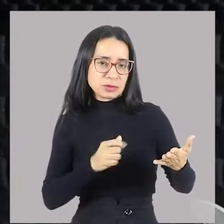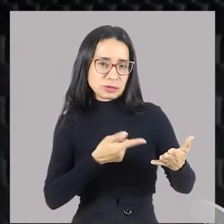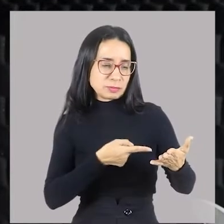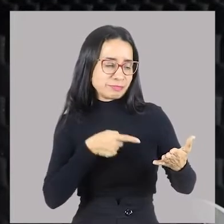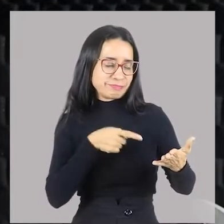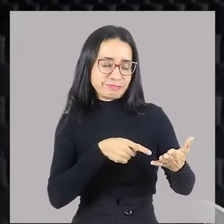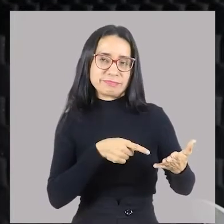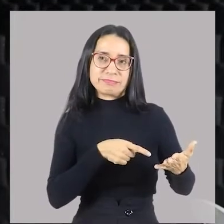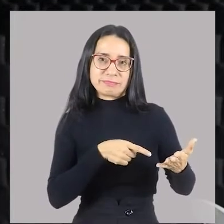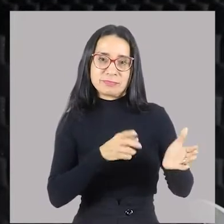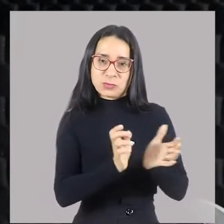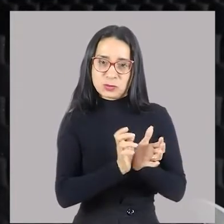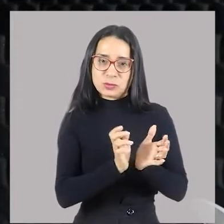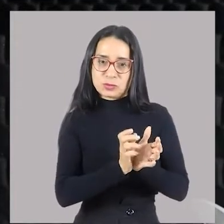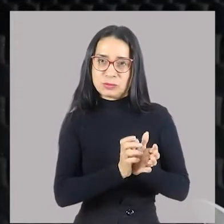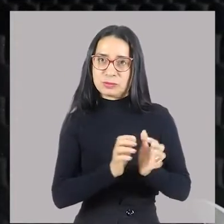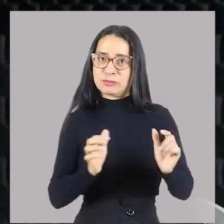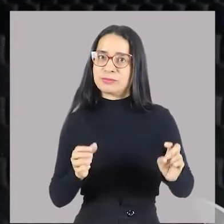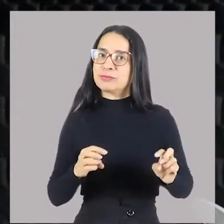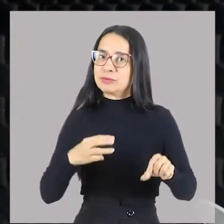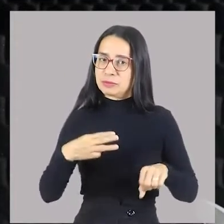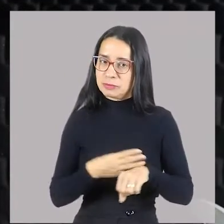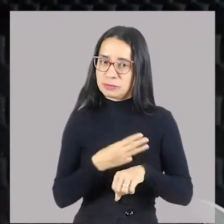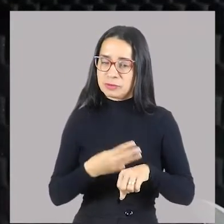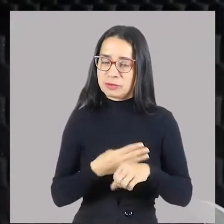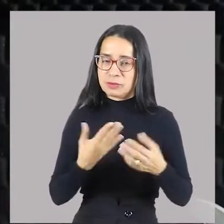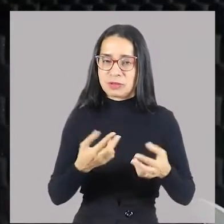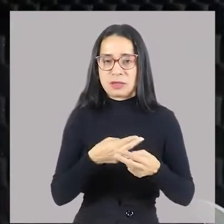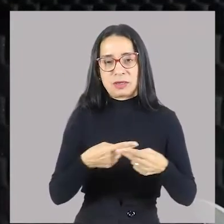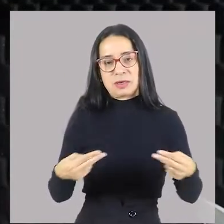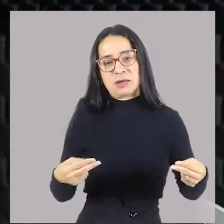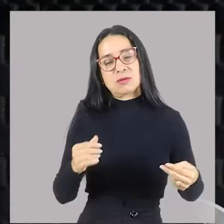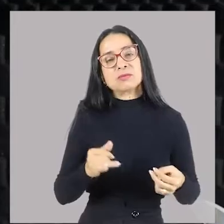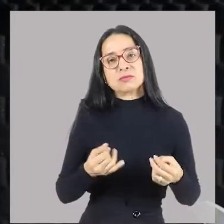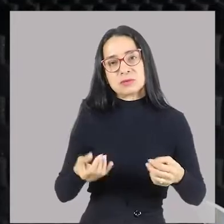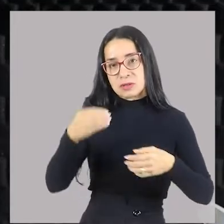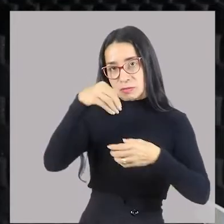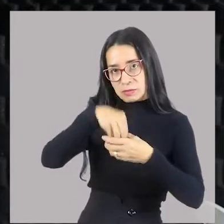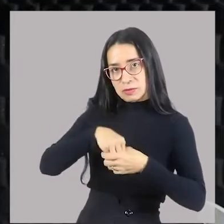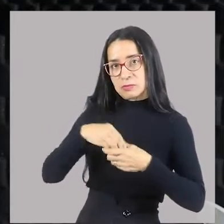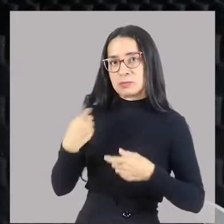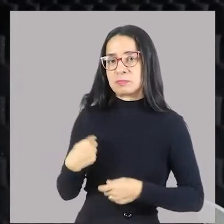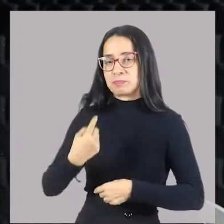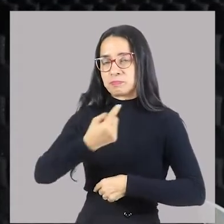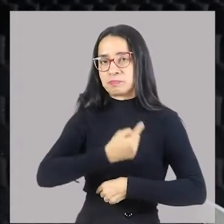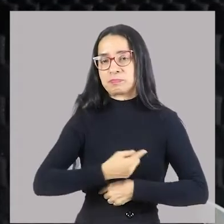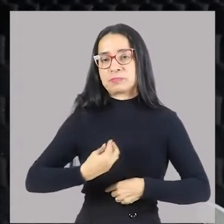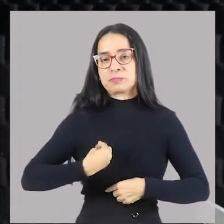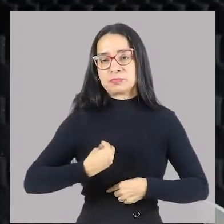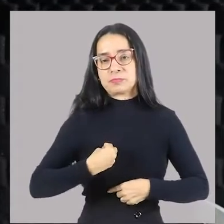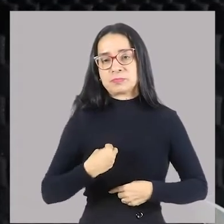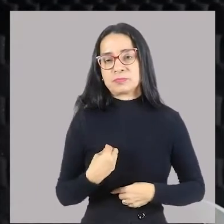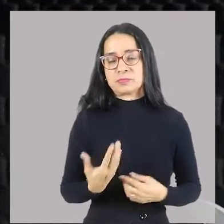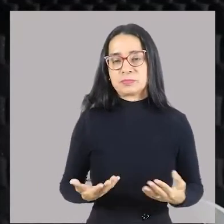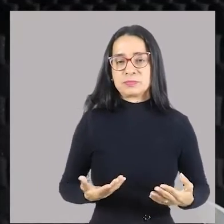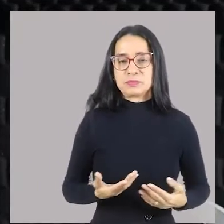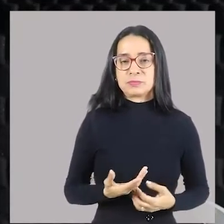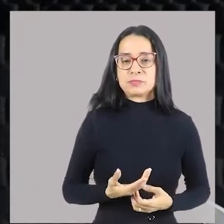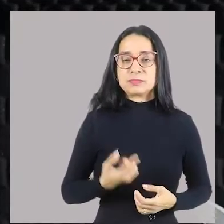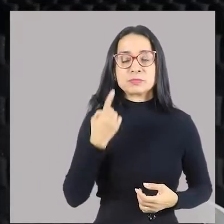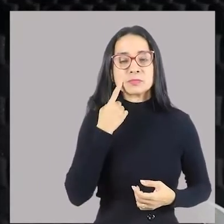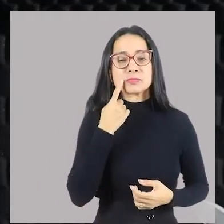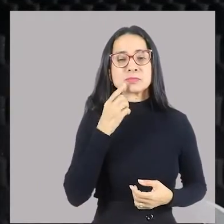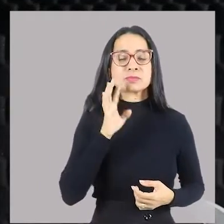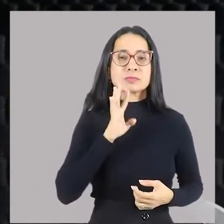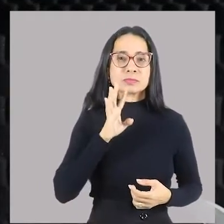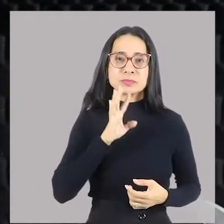inserindo no grupo. É algo que, infelizmente, faz parte da nossa realidade. Mas vejam só como é legal, né? E ele